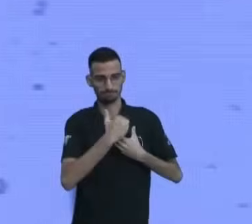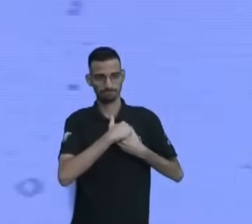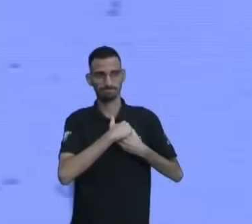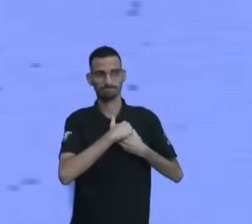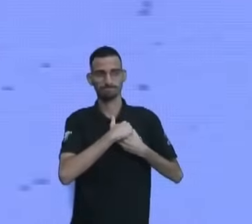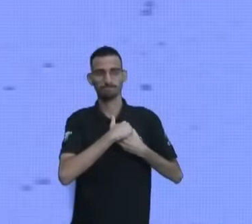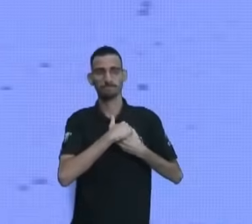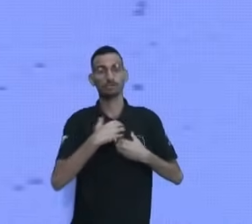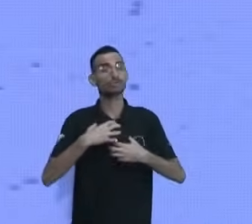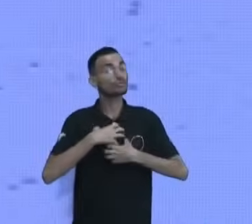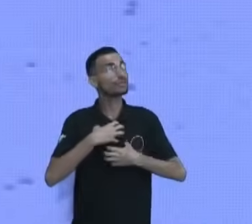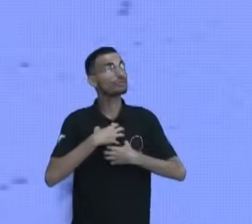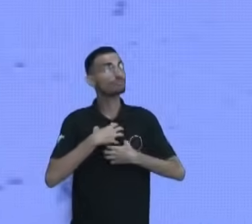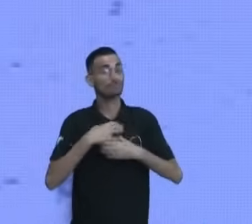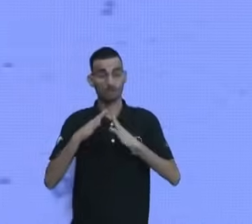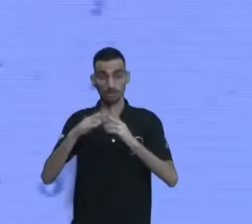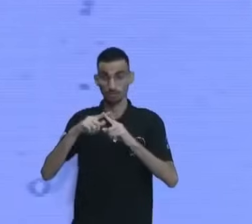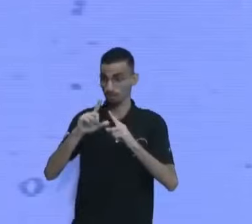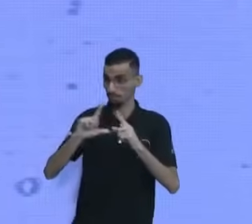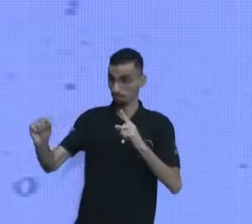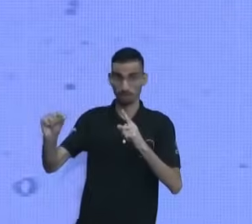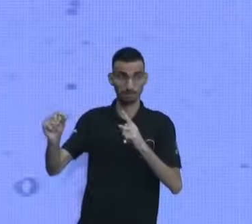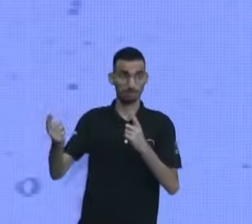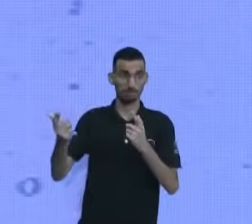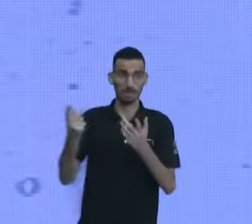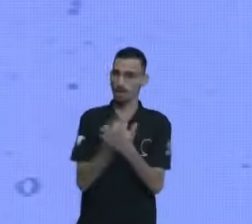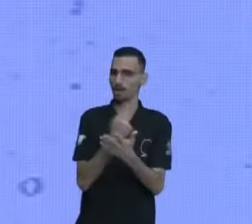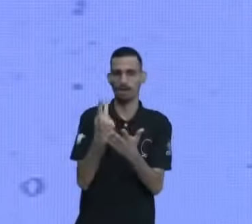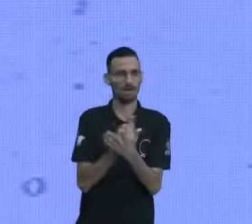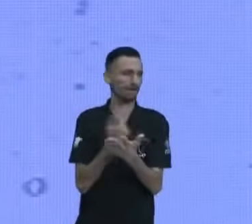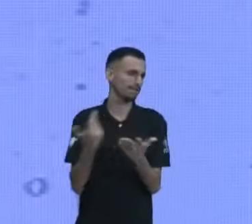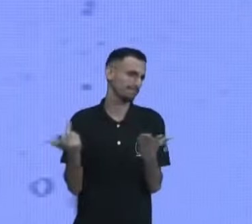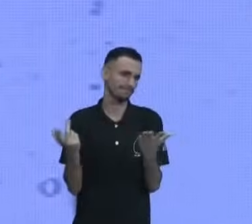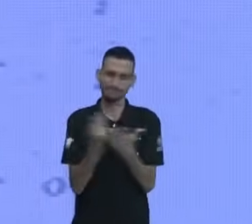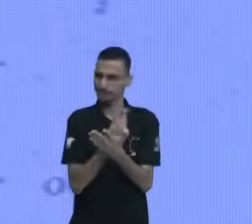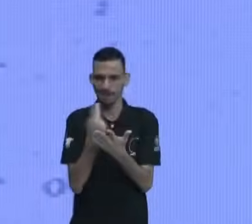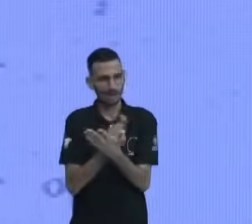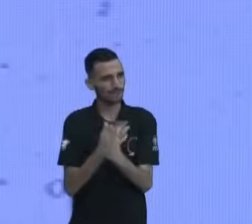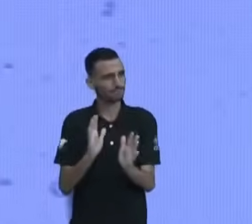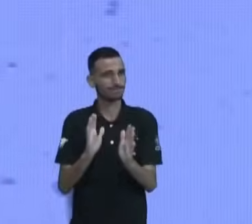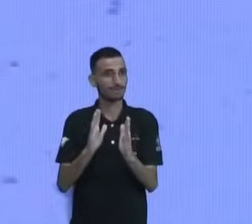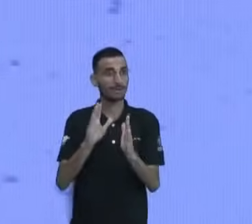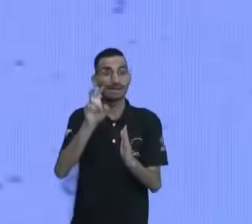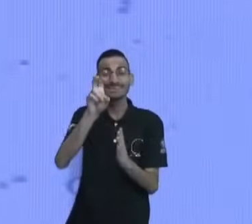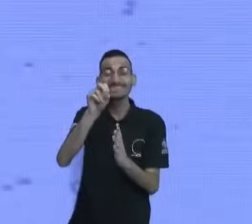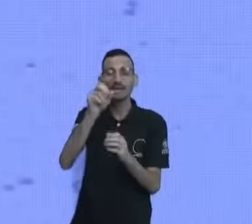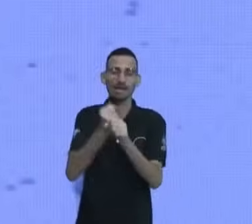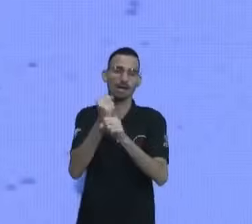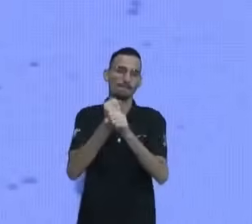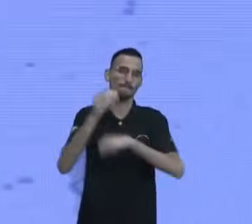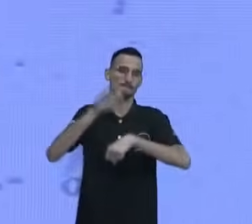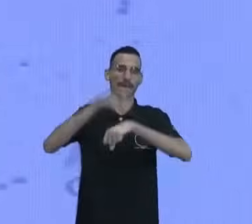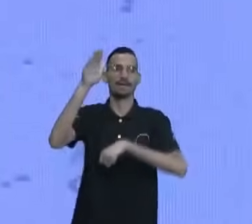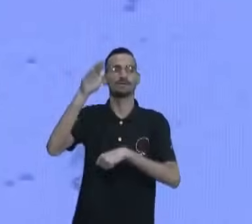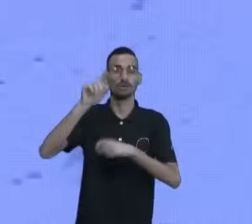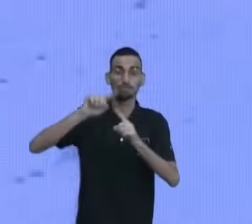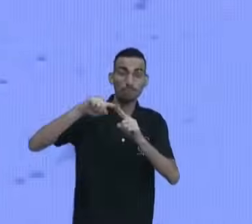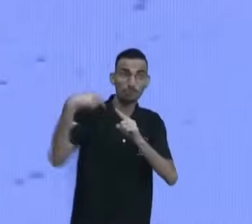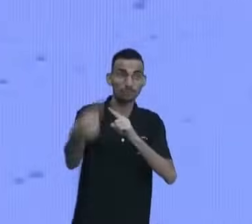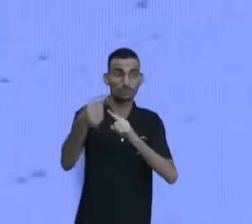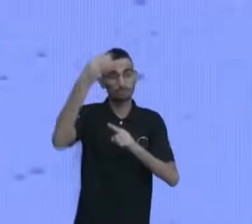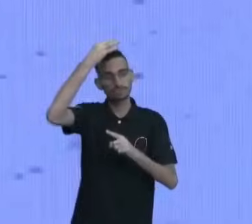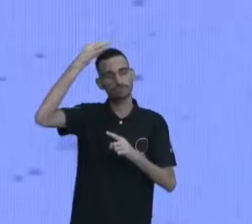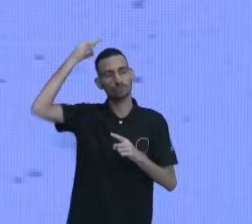vez mais de 50 anos depois da descida do Espírito Santo e da Ascensão de